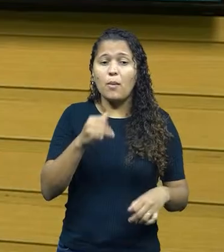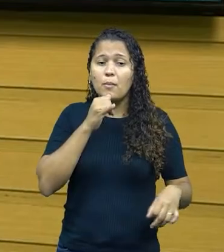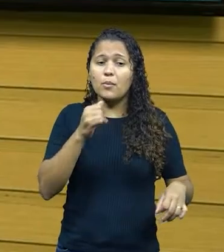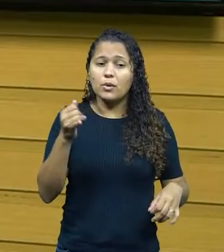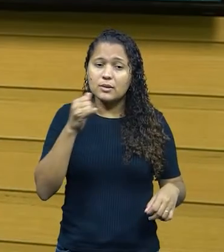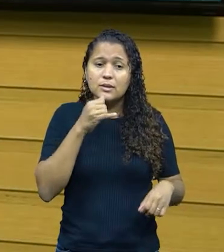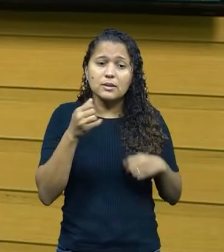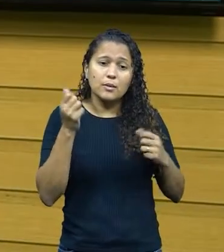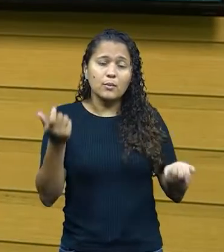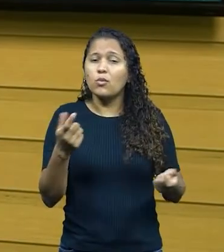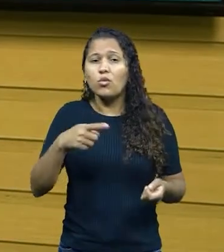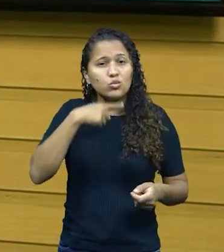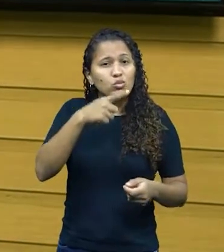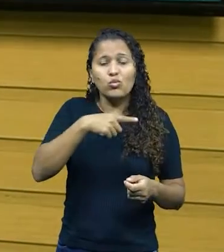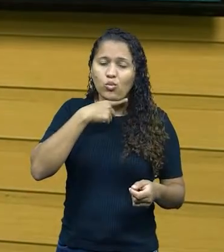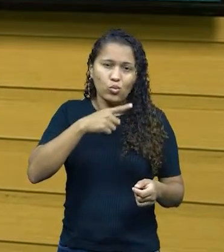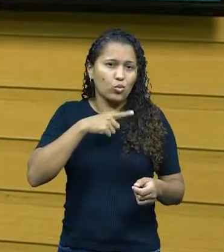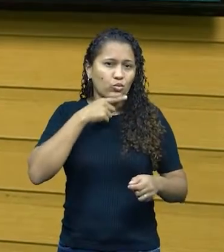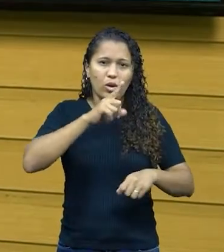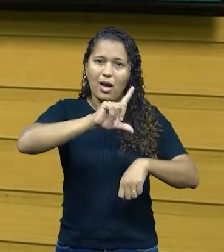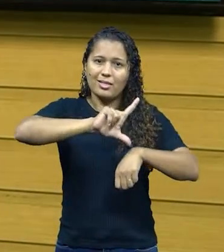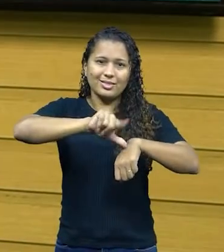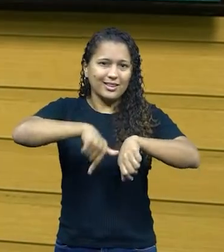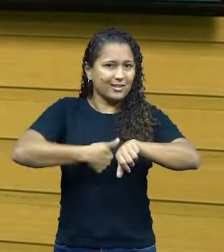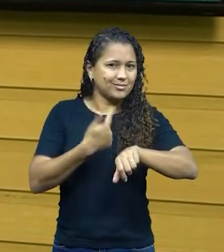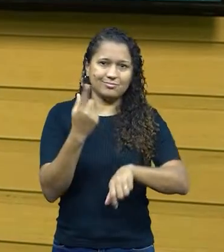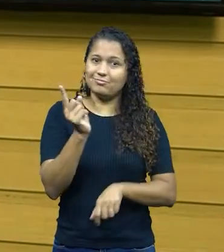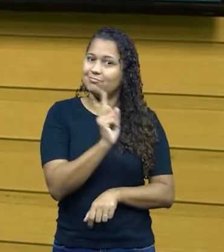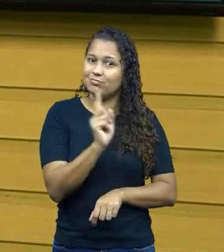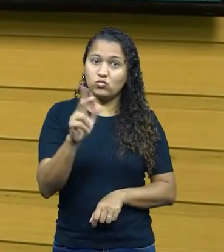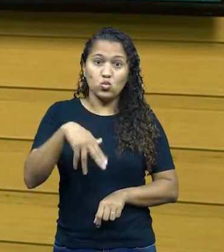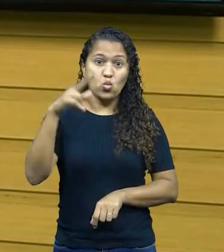anos para poder